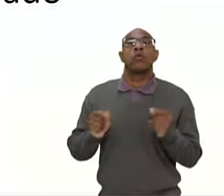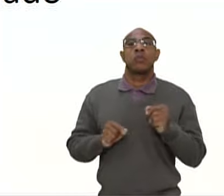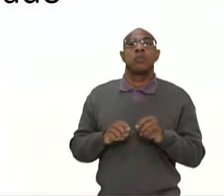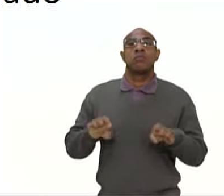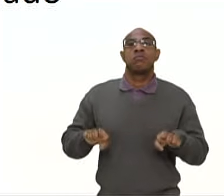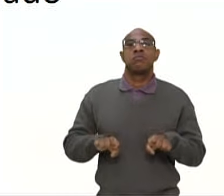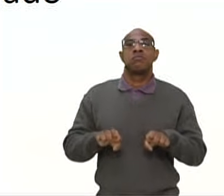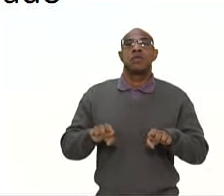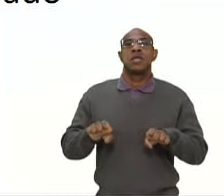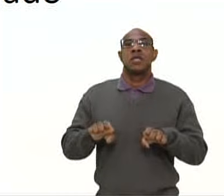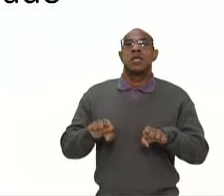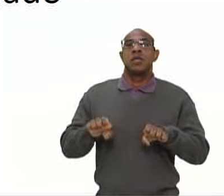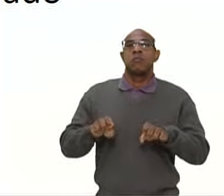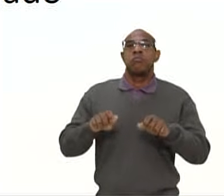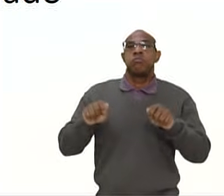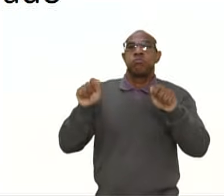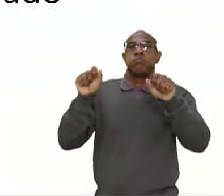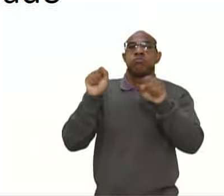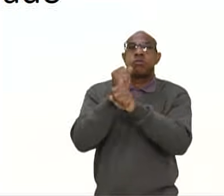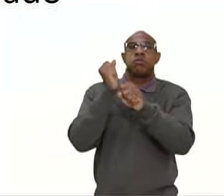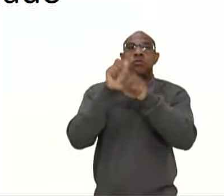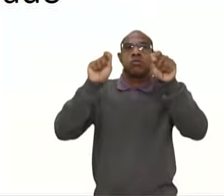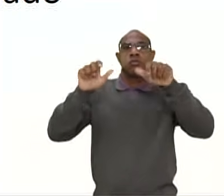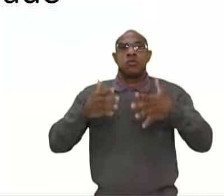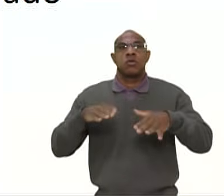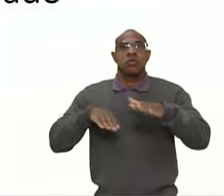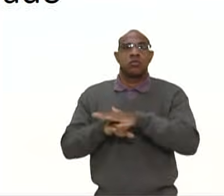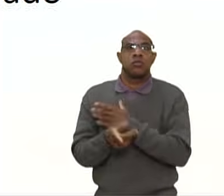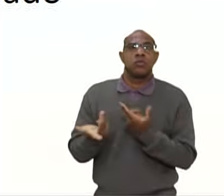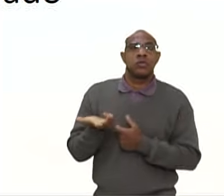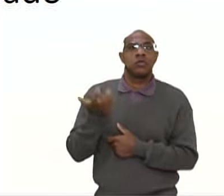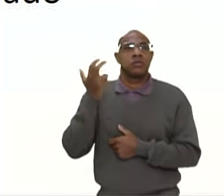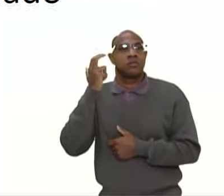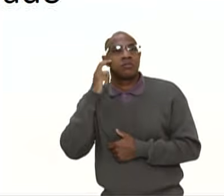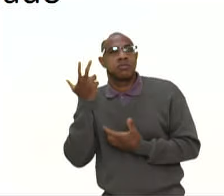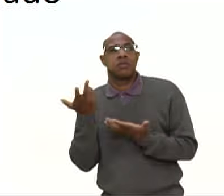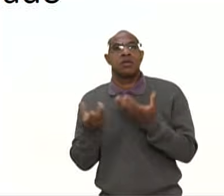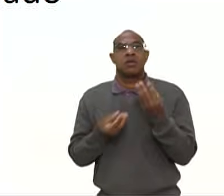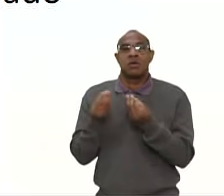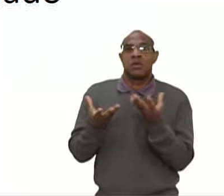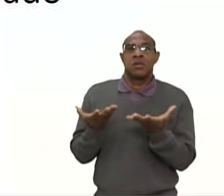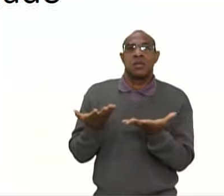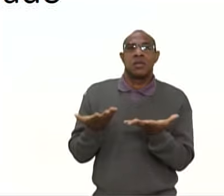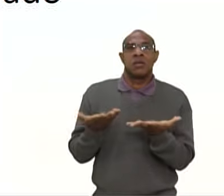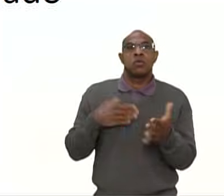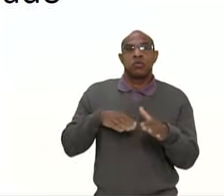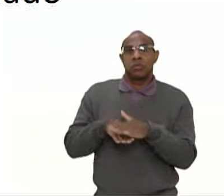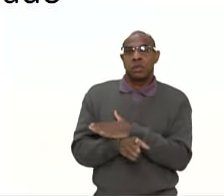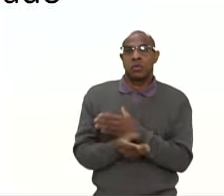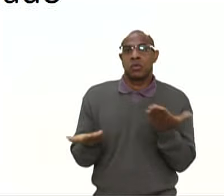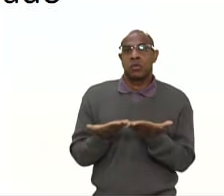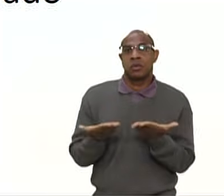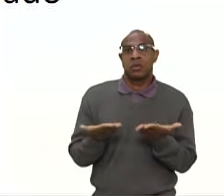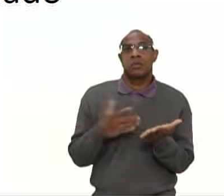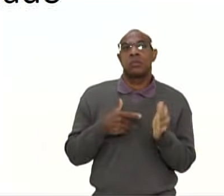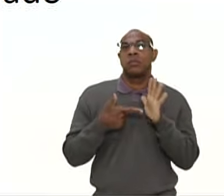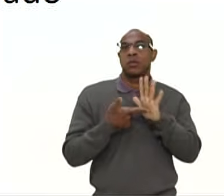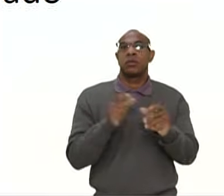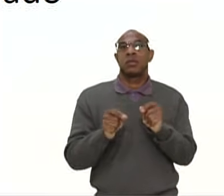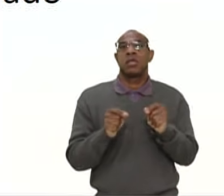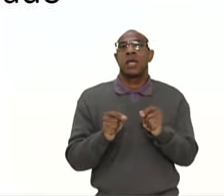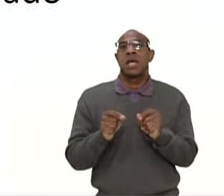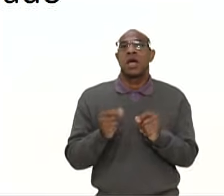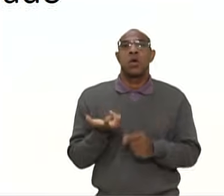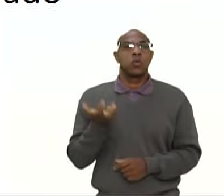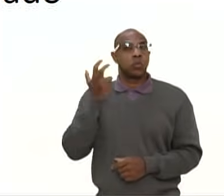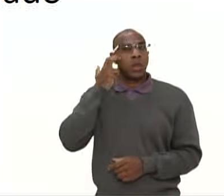são influenciadas tanto pelos costumes locais como por dinâmicas que tendem a uniformizar as expressões culturais